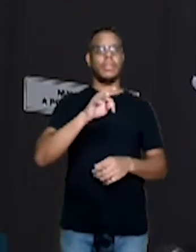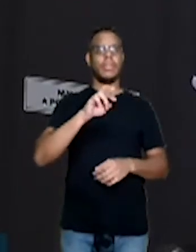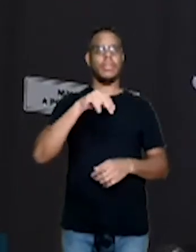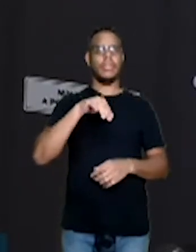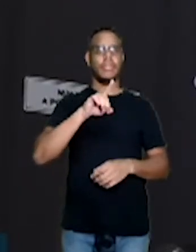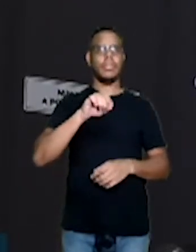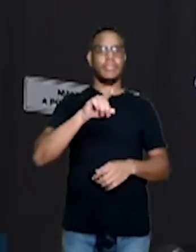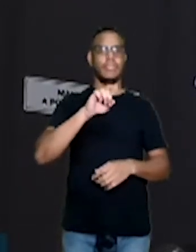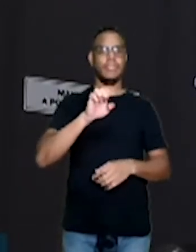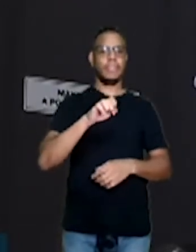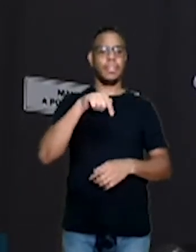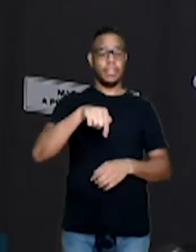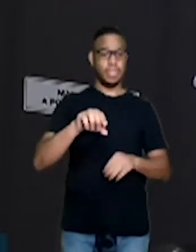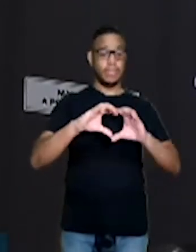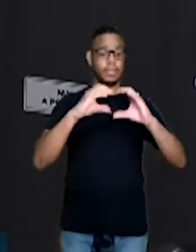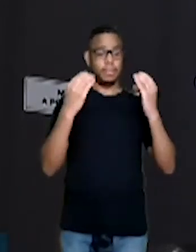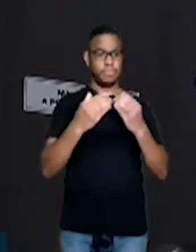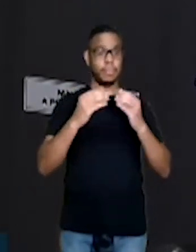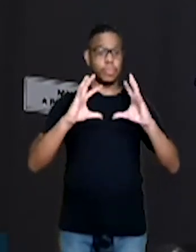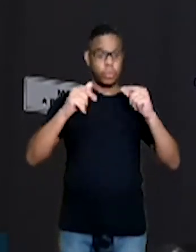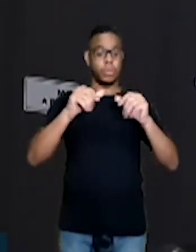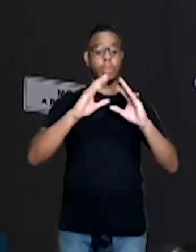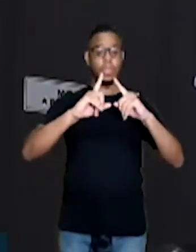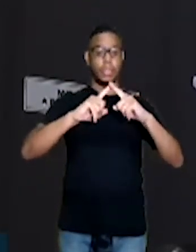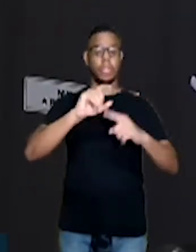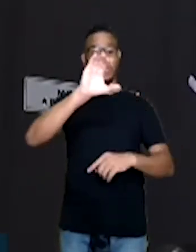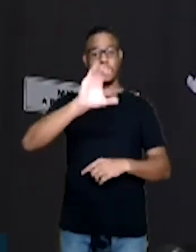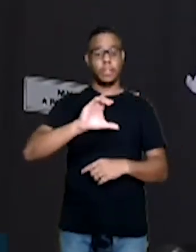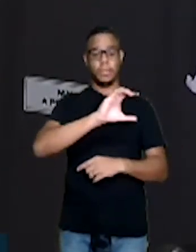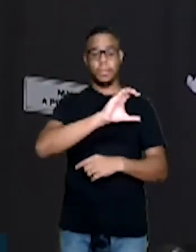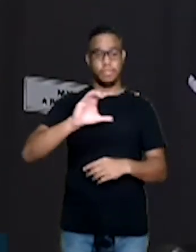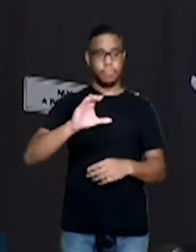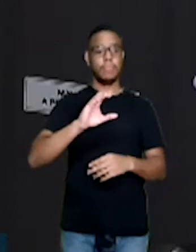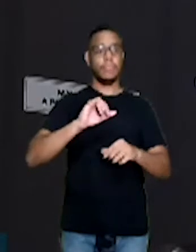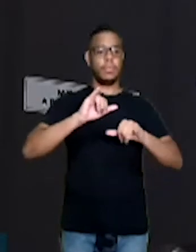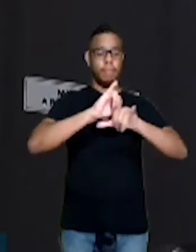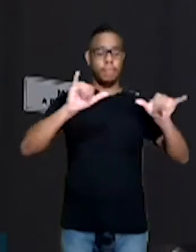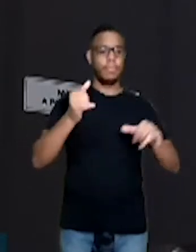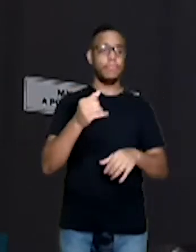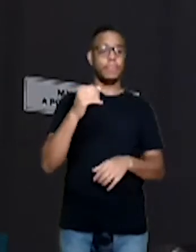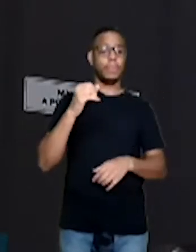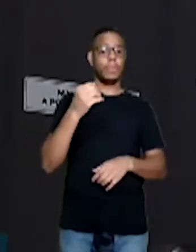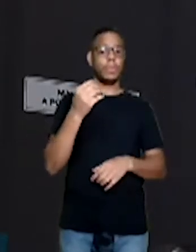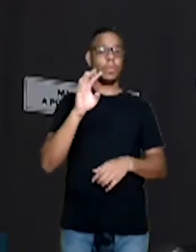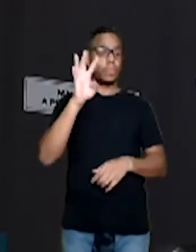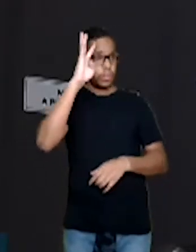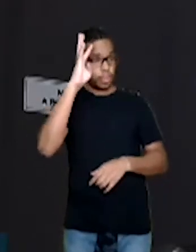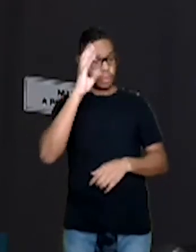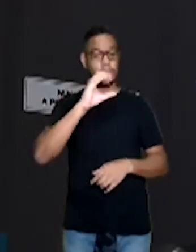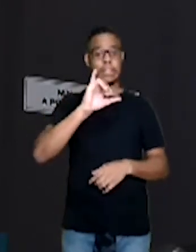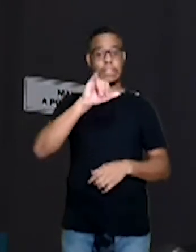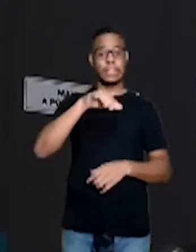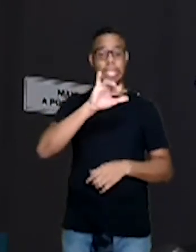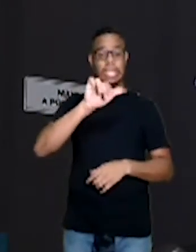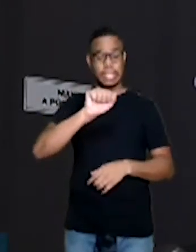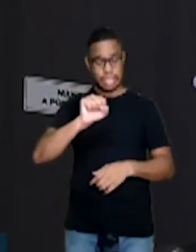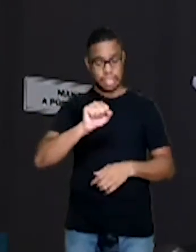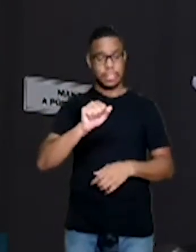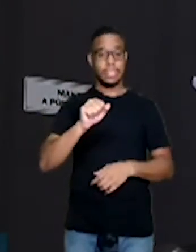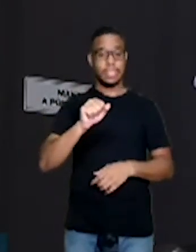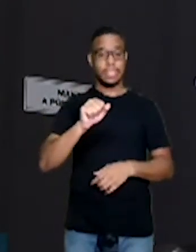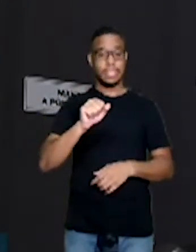Municipal, e toda a Igreja Católica fez o lançamento na quarta-feira de cinzas, onde